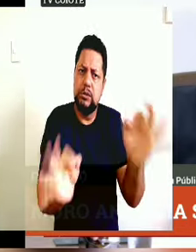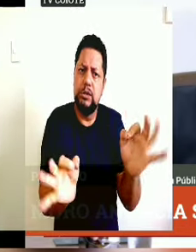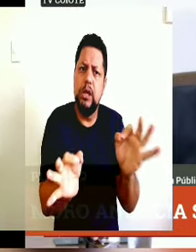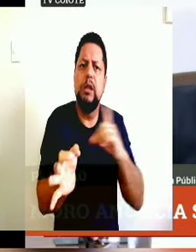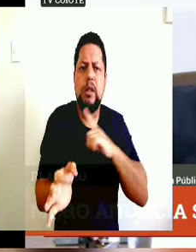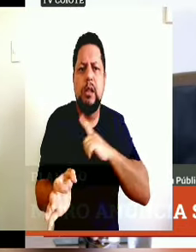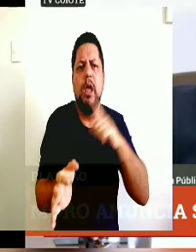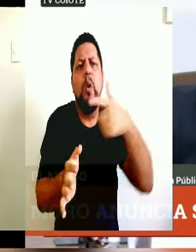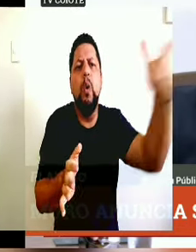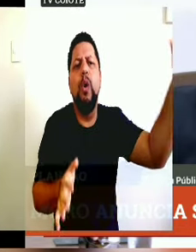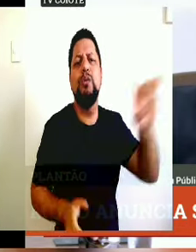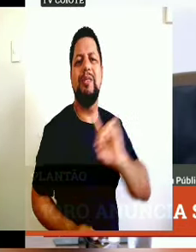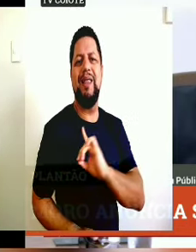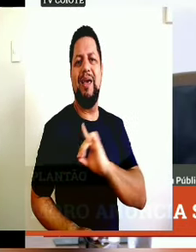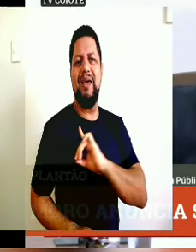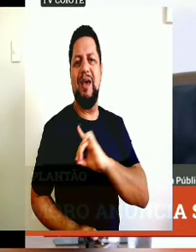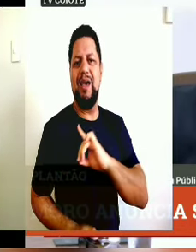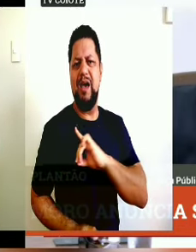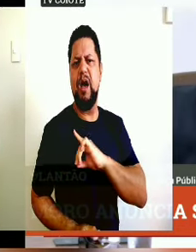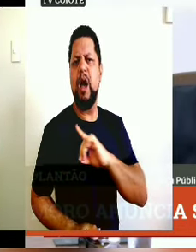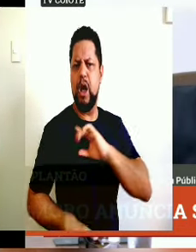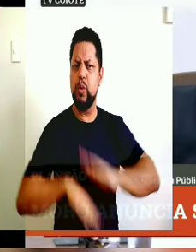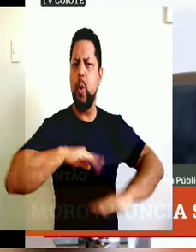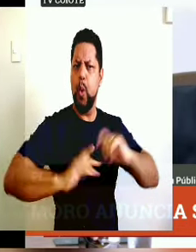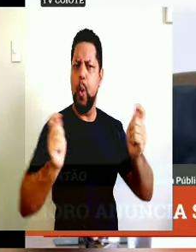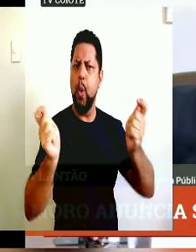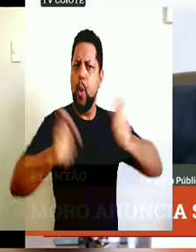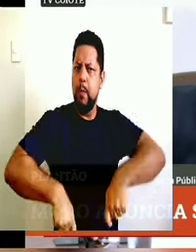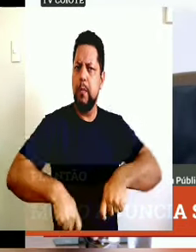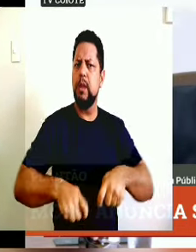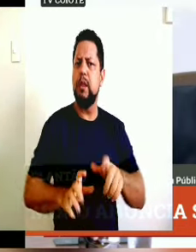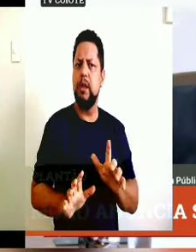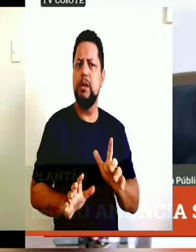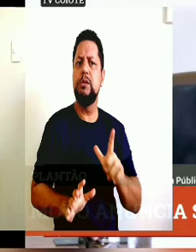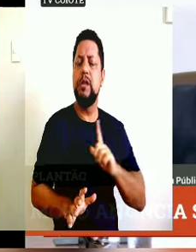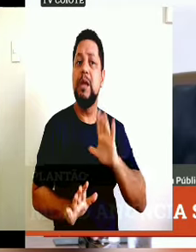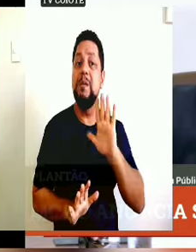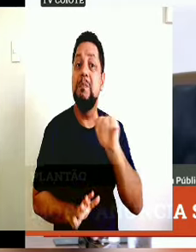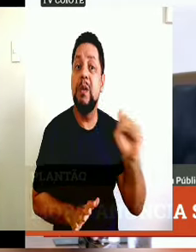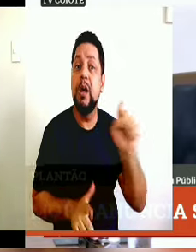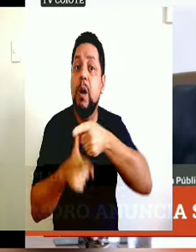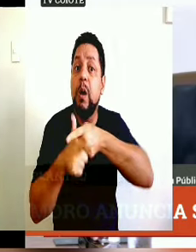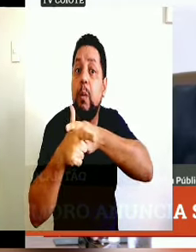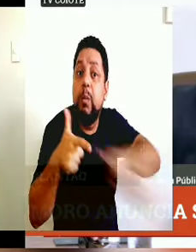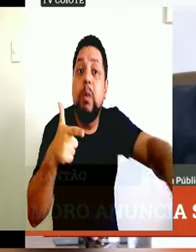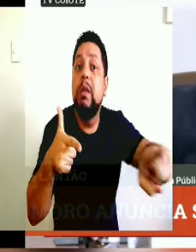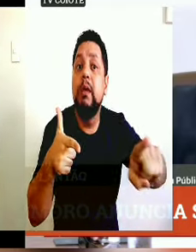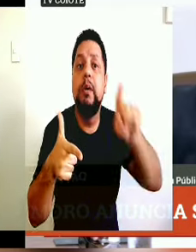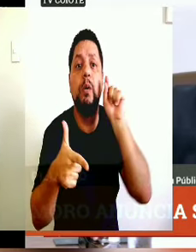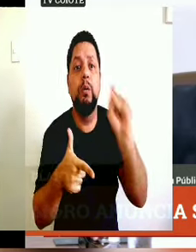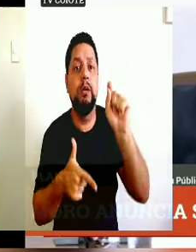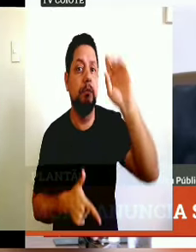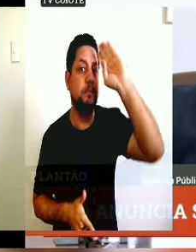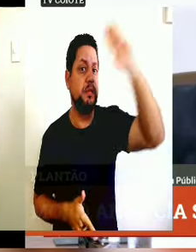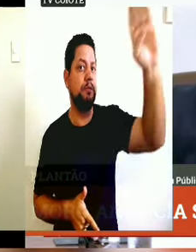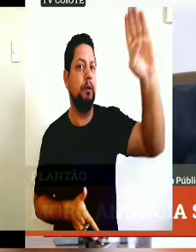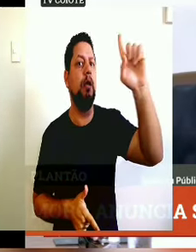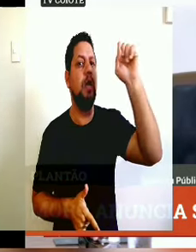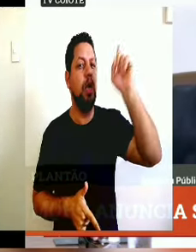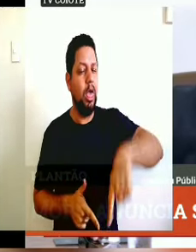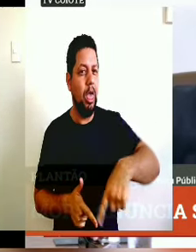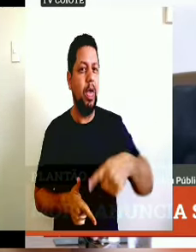Há outros delegados igualmente competentes. O grande problema de realizar essa troca, primeiro, haveria uma